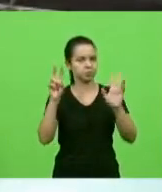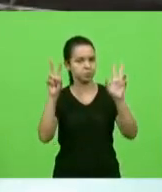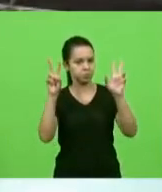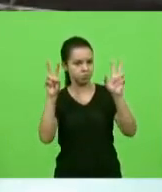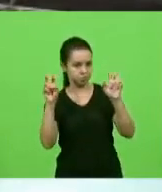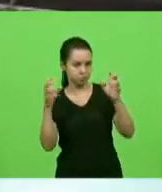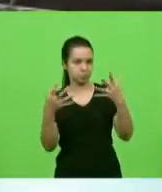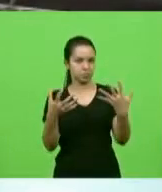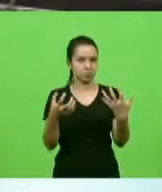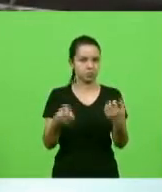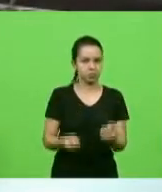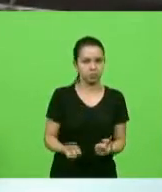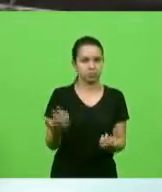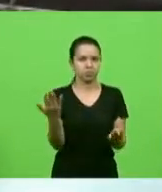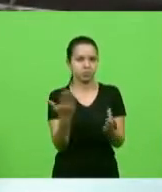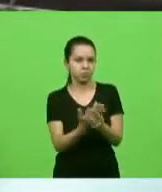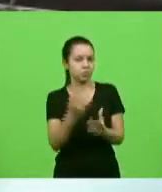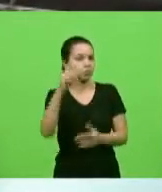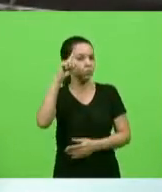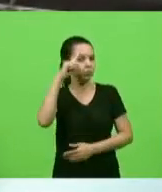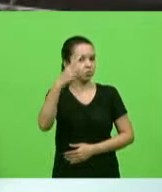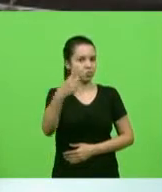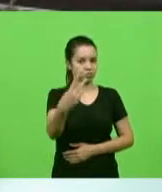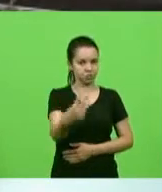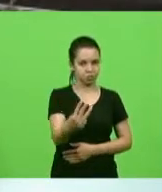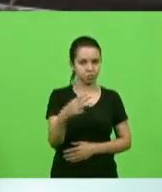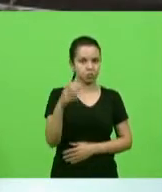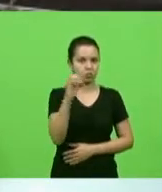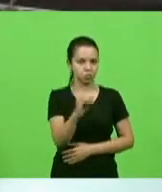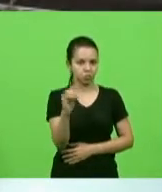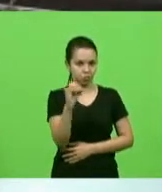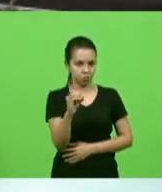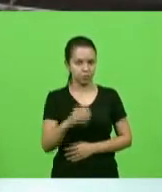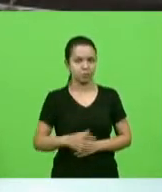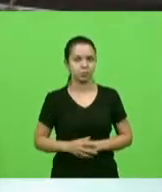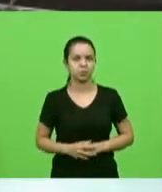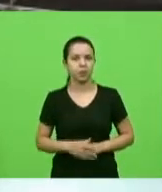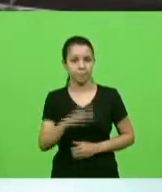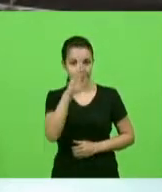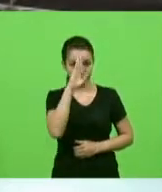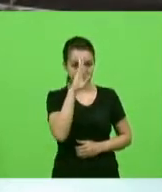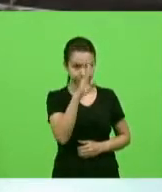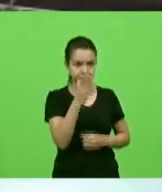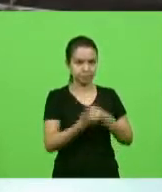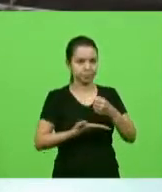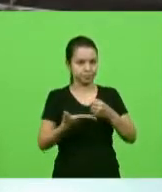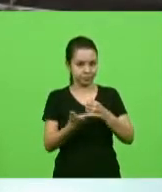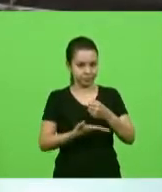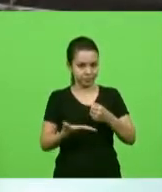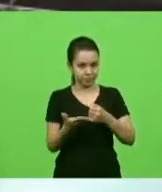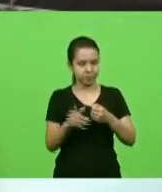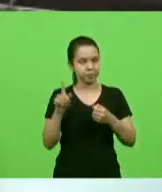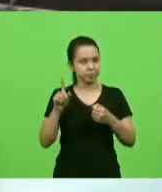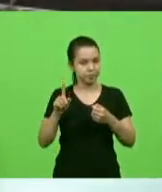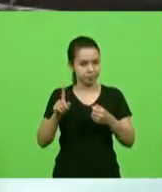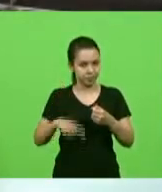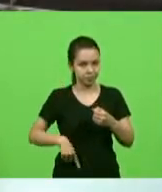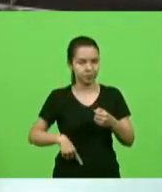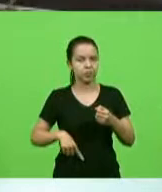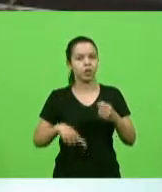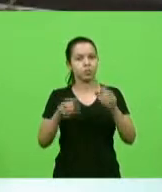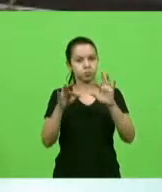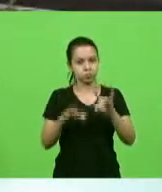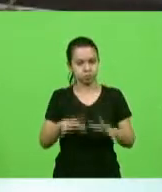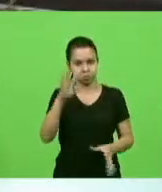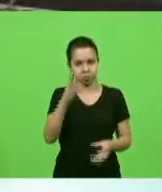do processo no dia 13 de outubro. Sua principal base foram as conclusões da